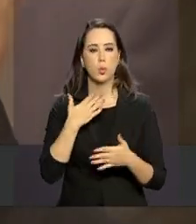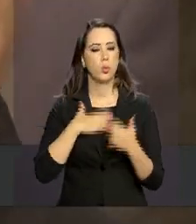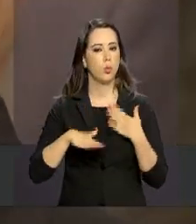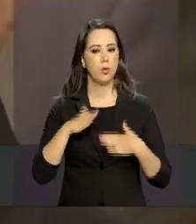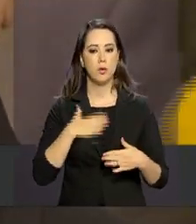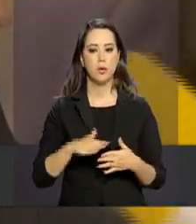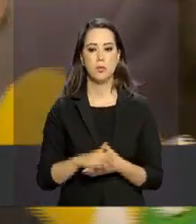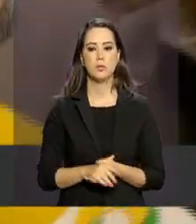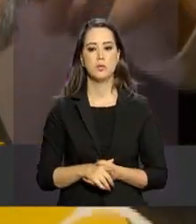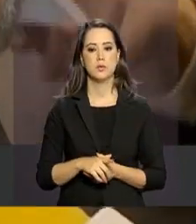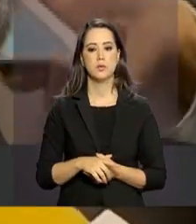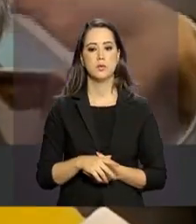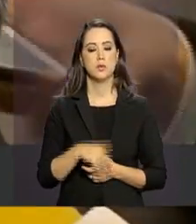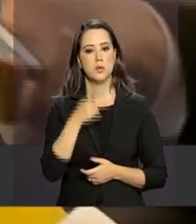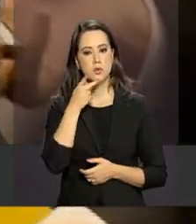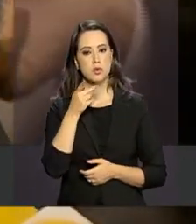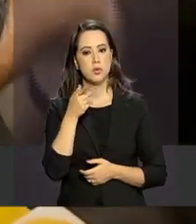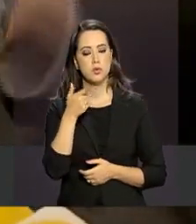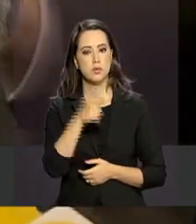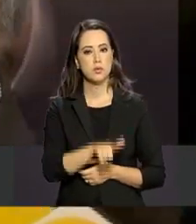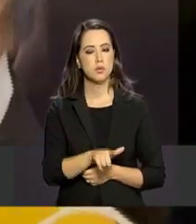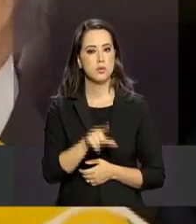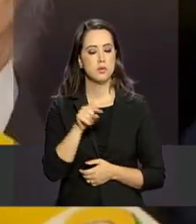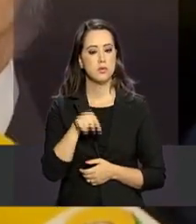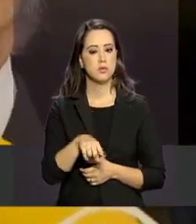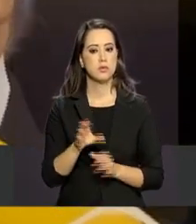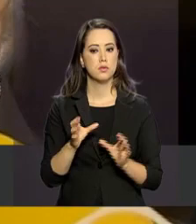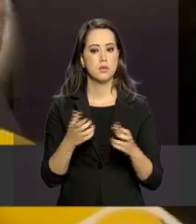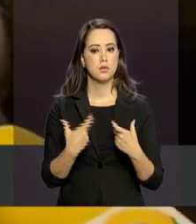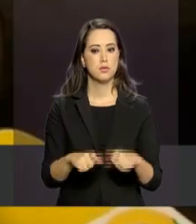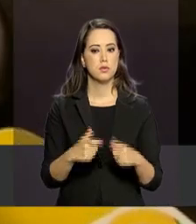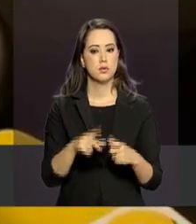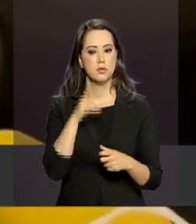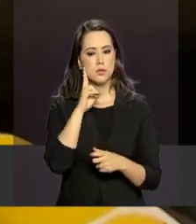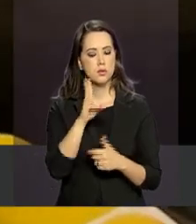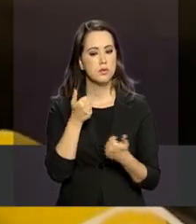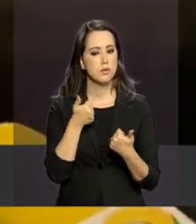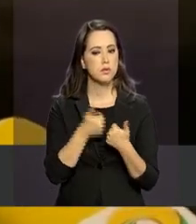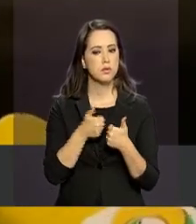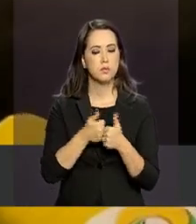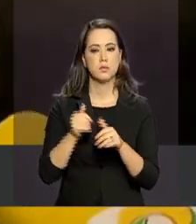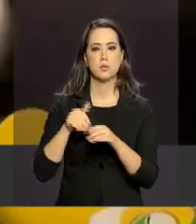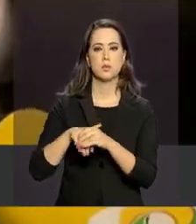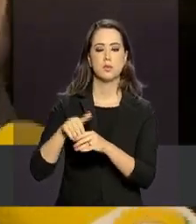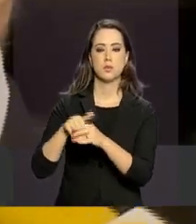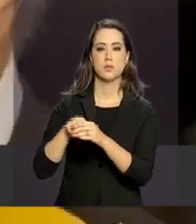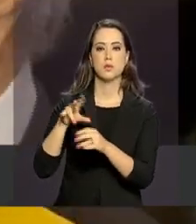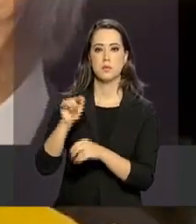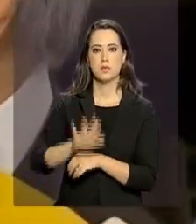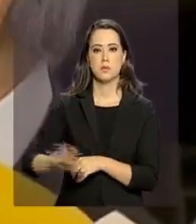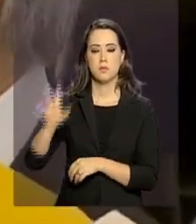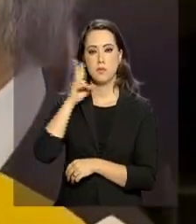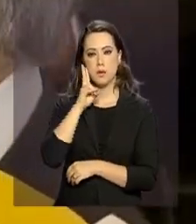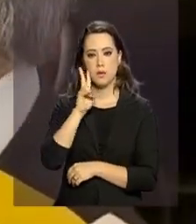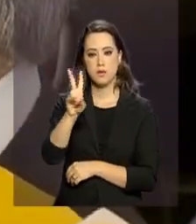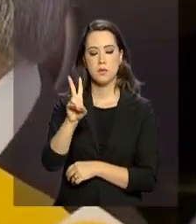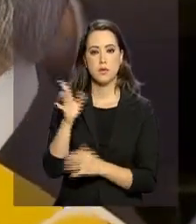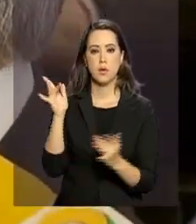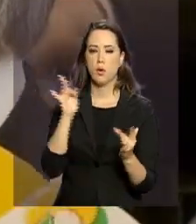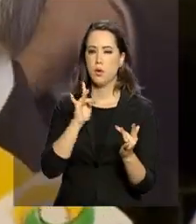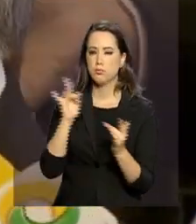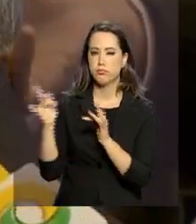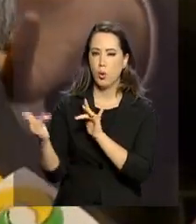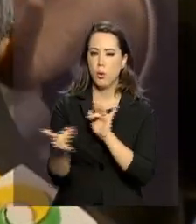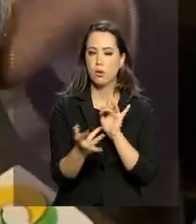só fazer um breve relato que ouvia o centro é que está acompanhando as eleições em todo o país e pôde verificar agora em contato